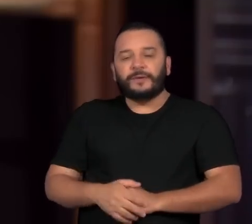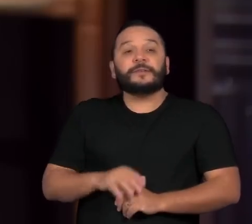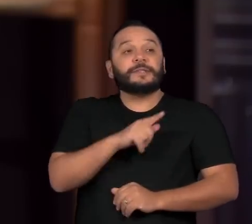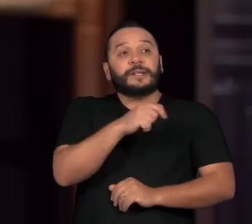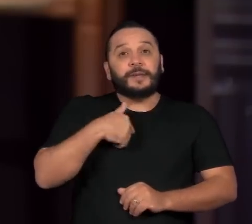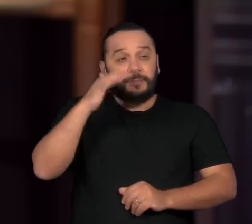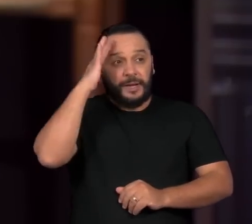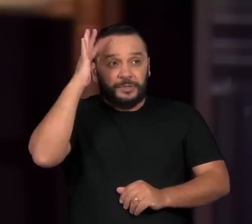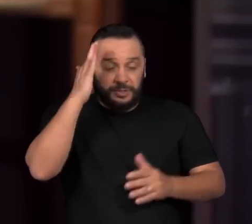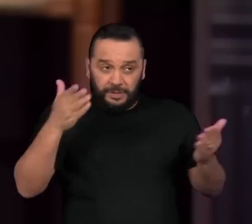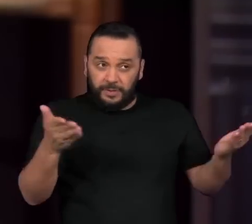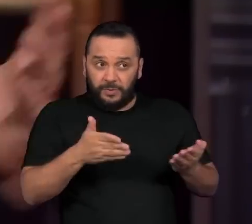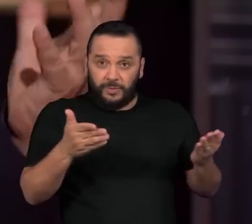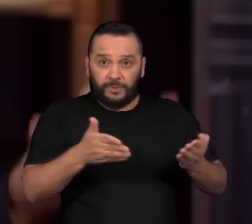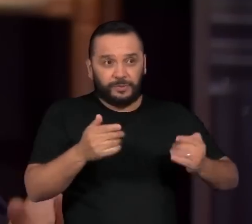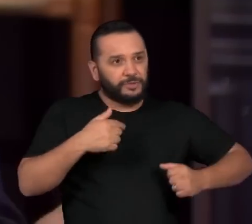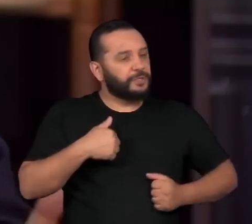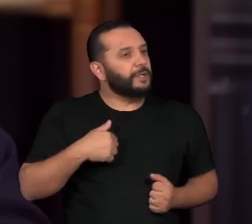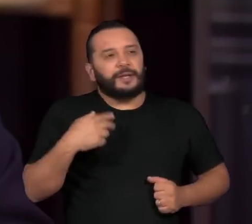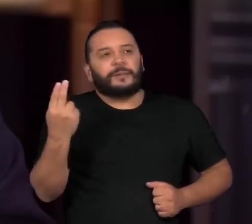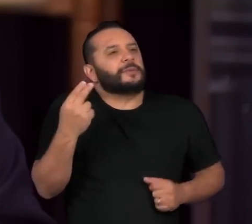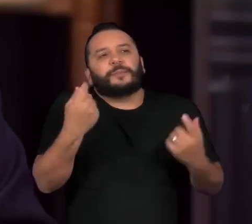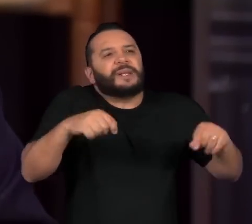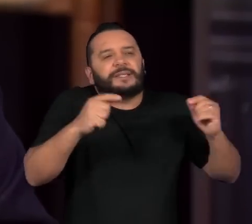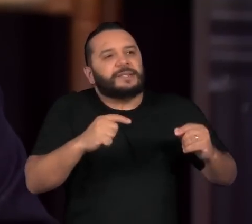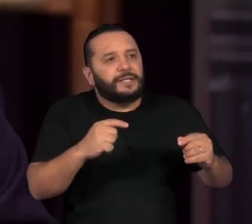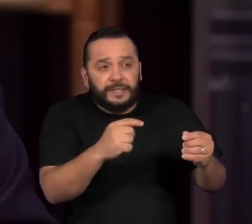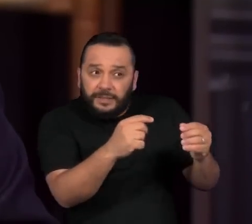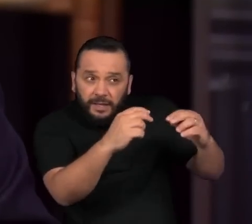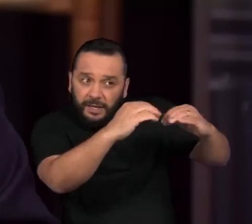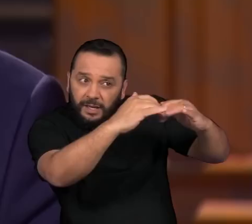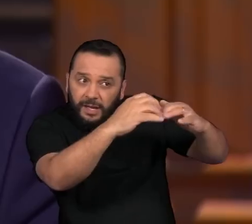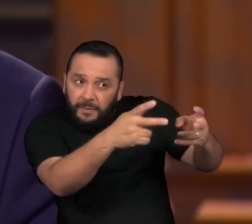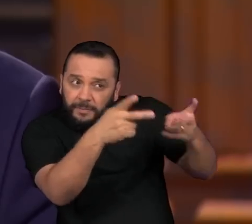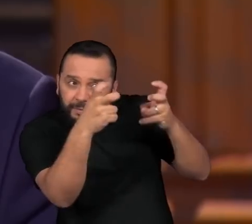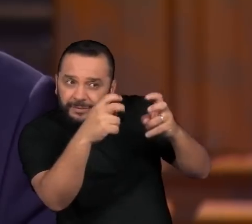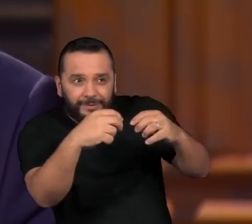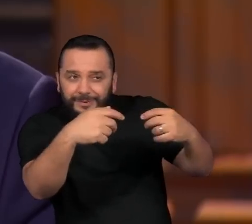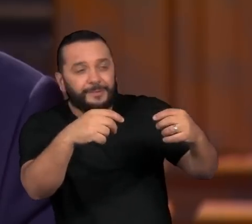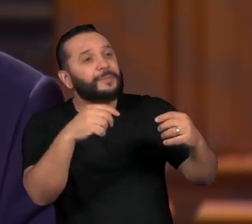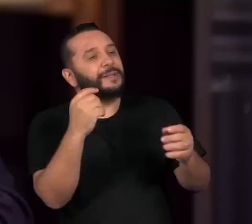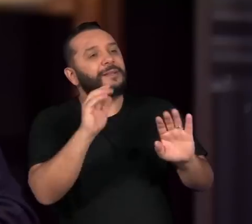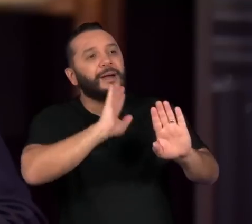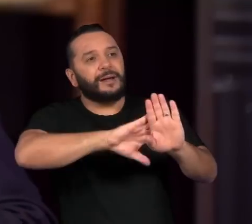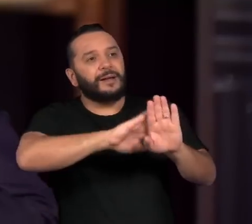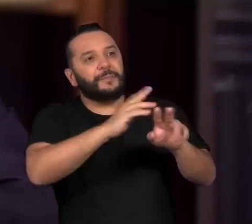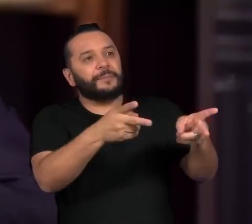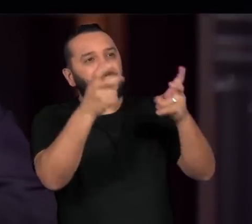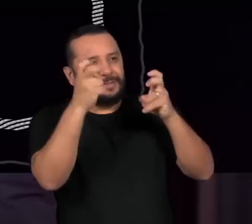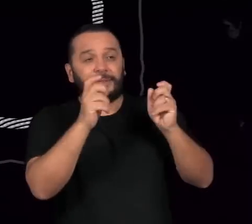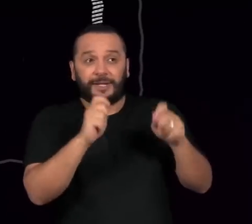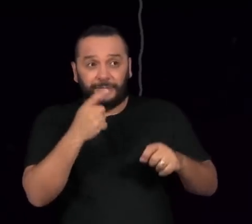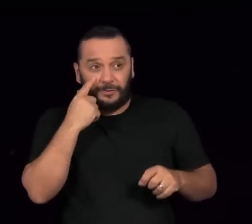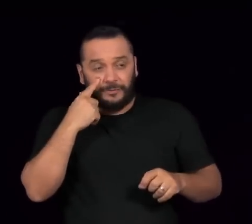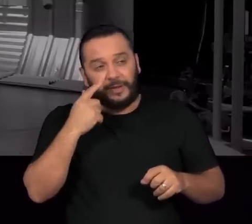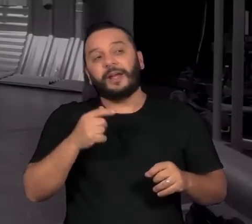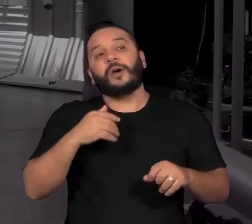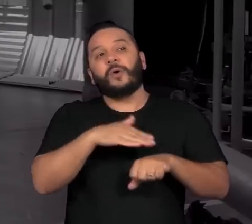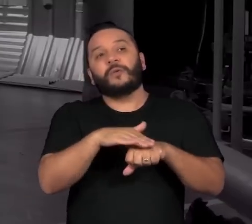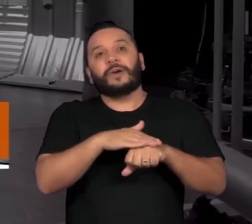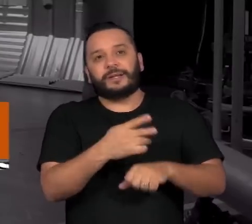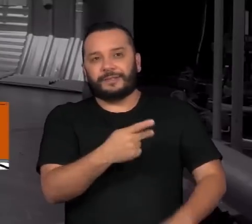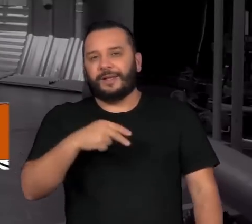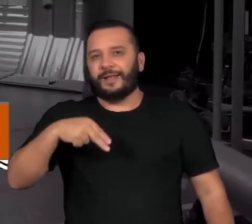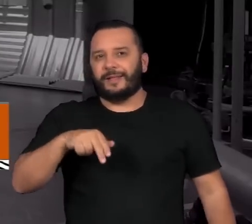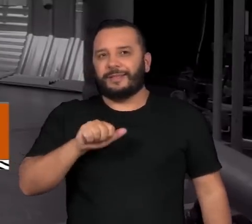ele nem precisaria usar esse dom de tanta loucura que o pessoal está falando, né? É verdade. Vamos ver o que estão falando na nossa conversa? Nath